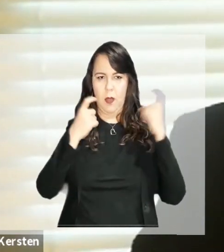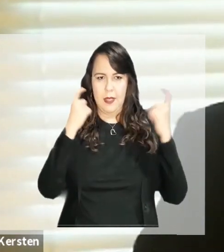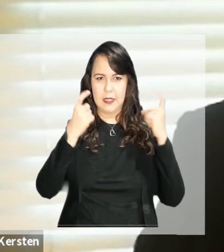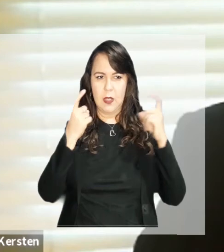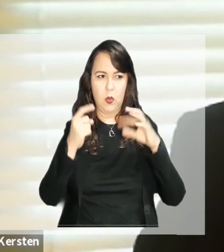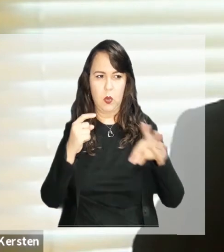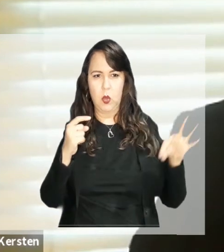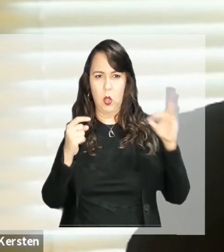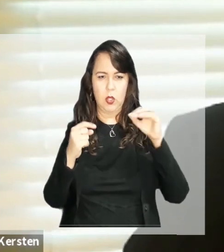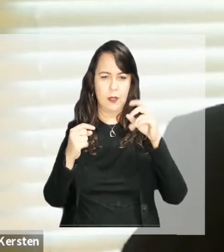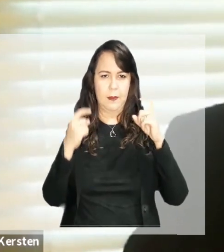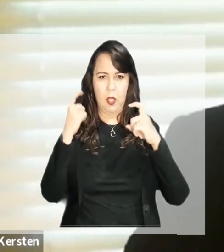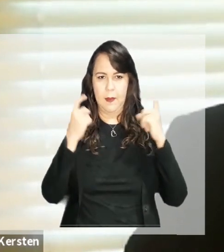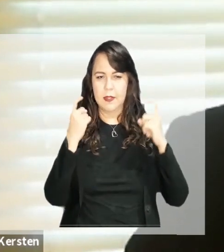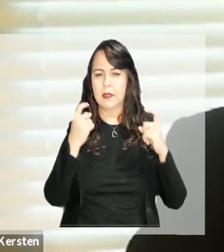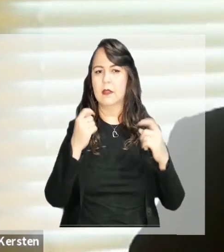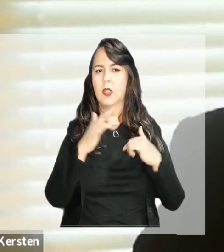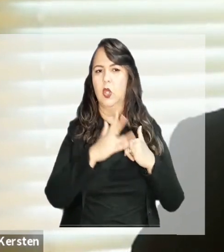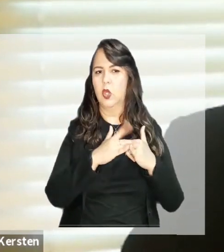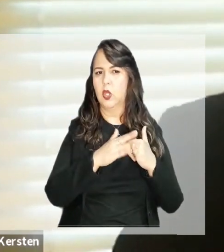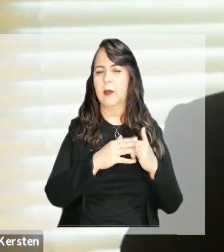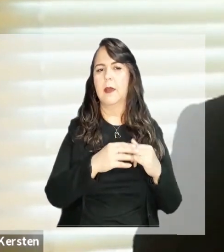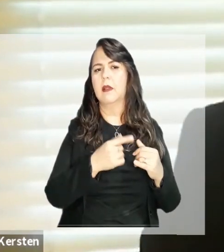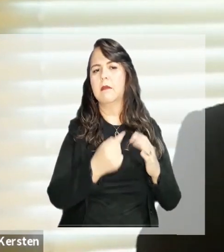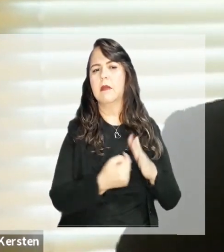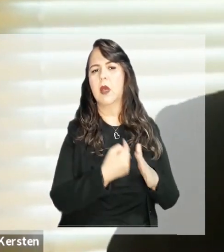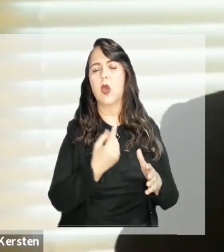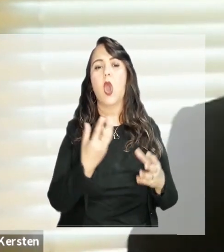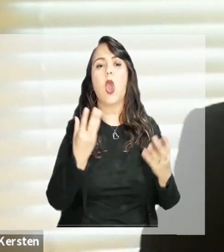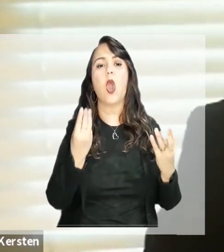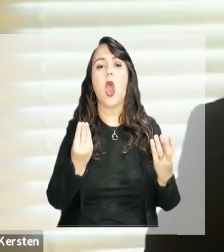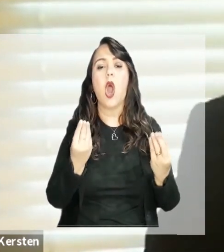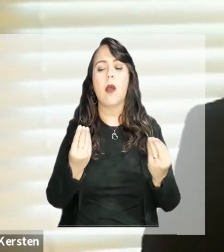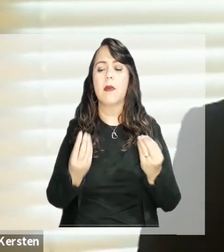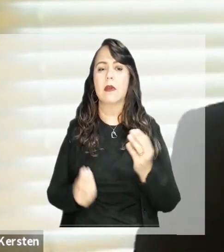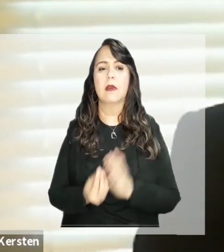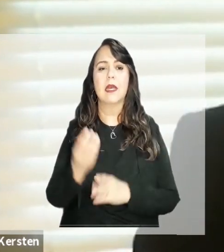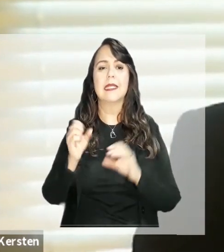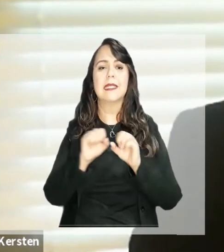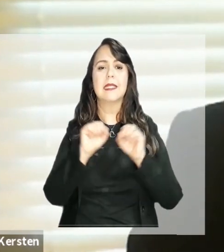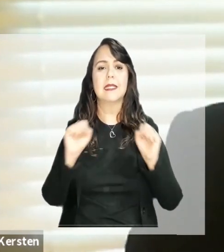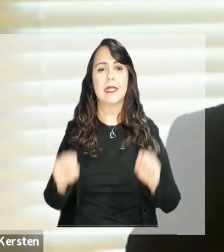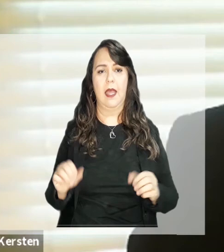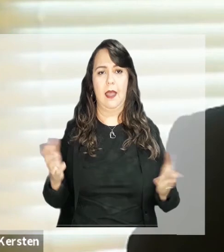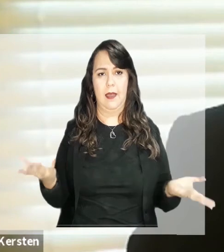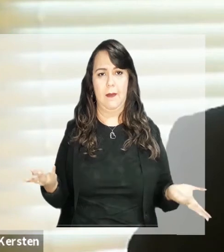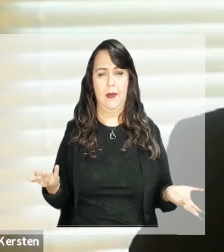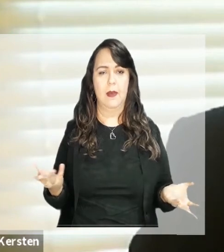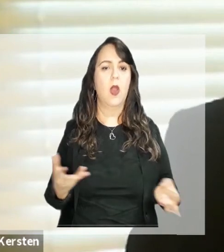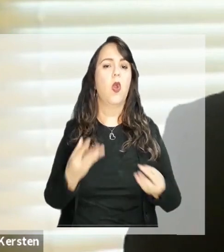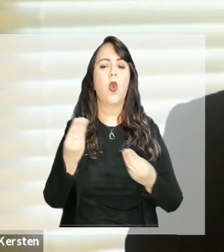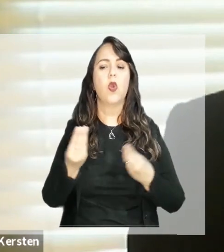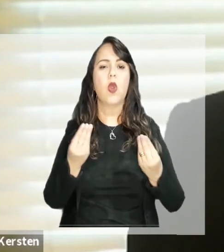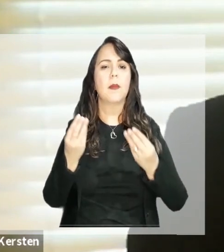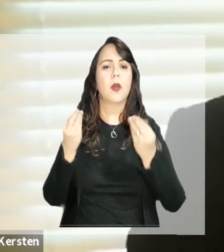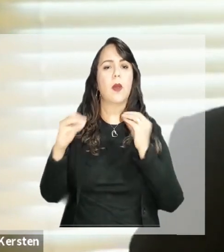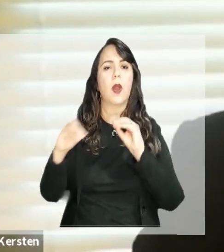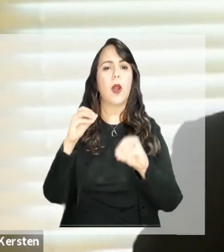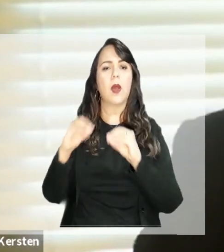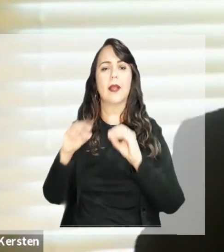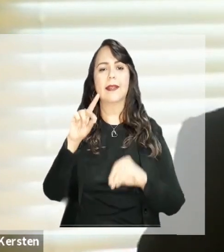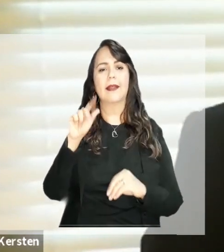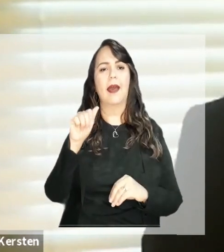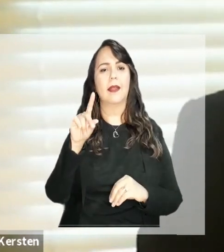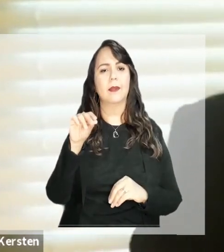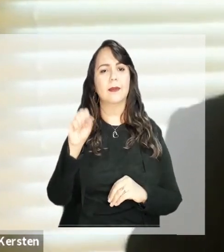vai alimentar esses sistemas, né? Dentro dessa linha que foi mencionada, de como que a própria inteligência artificial pode